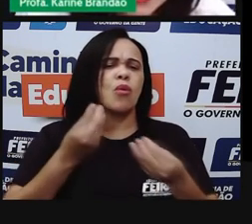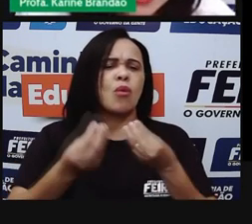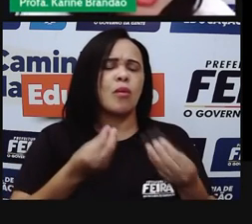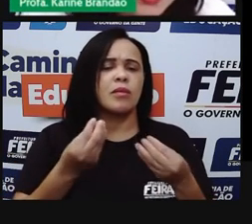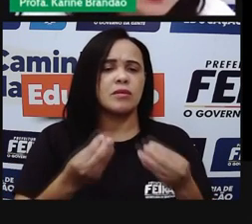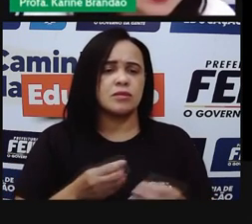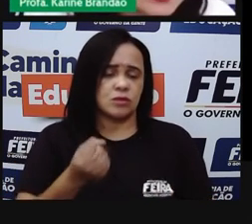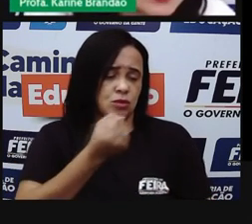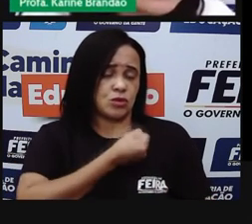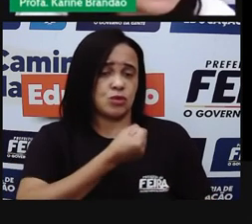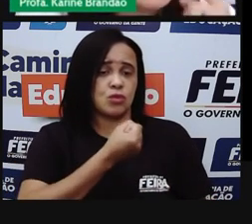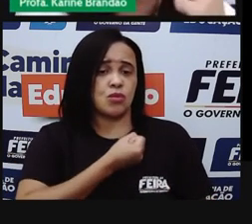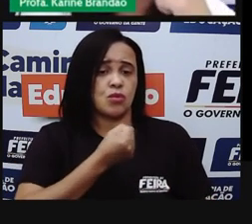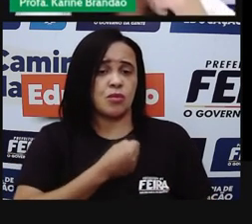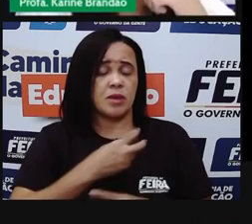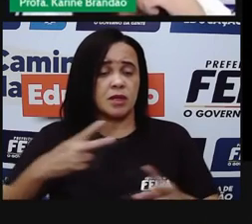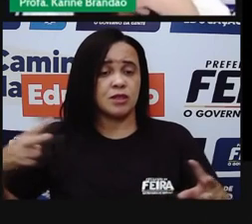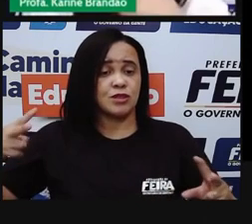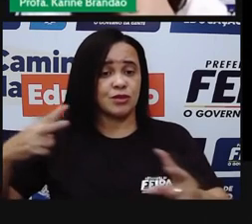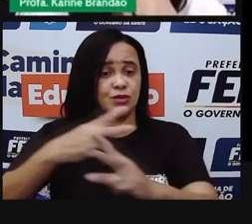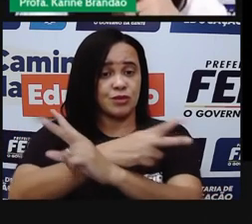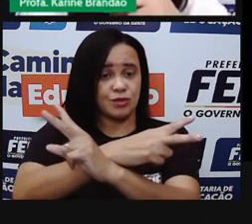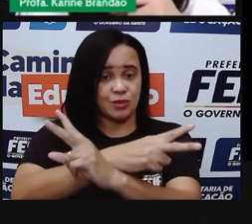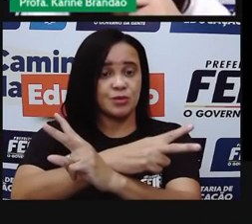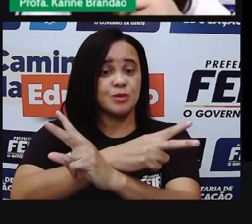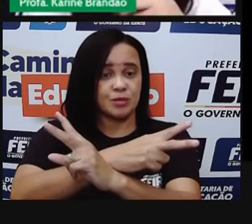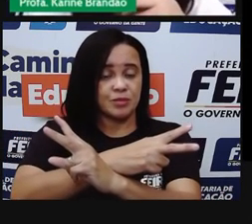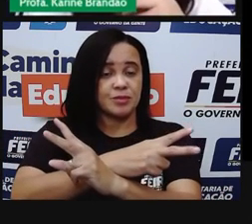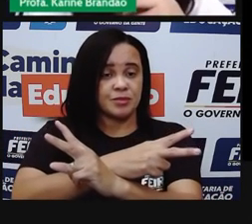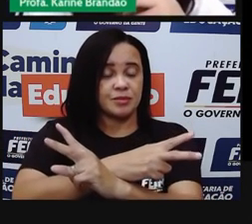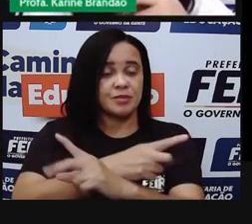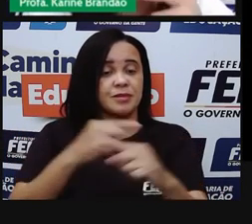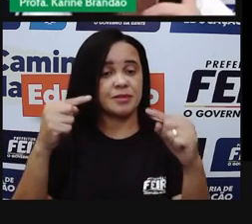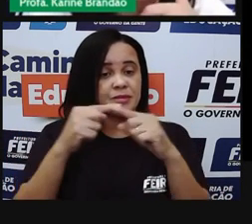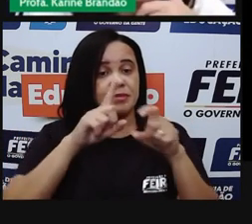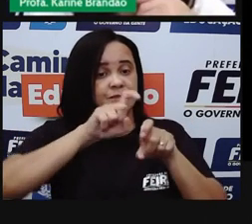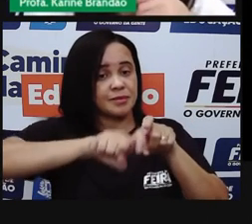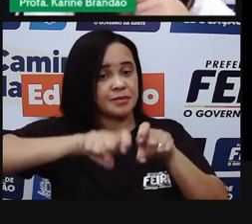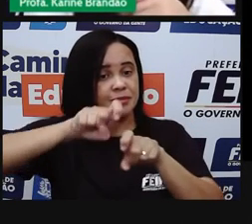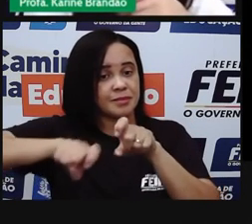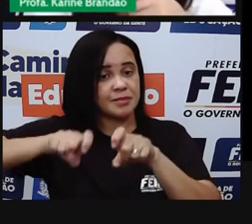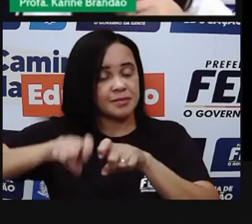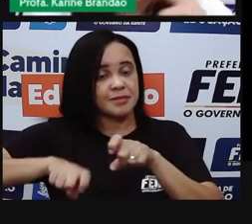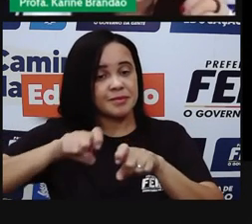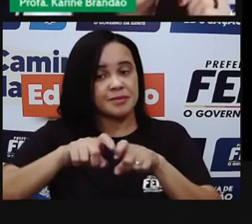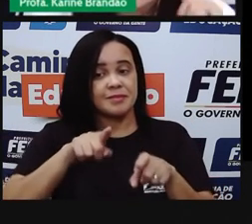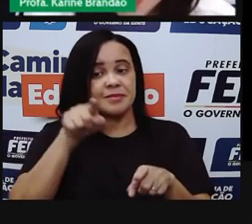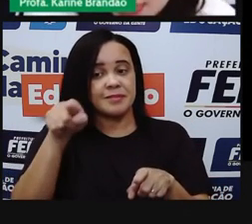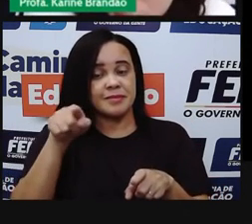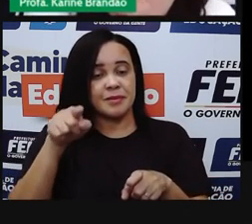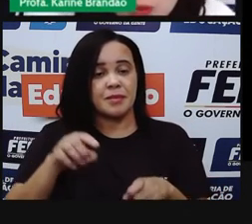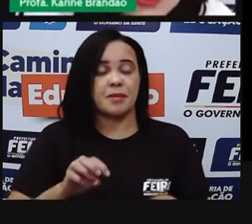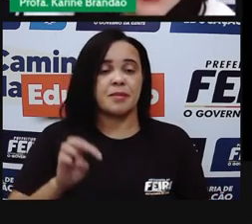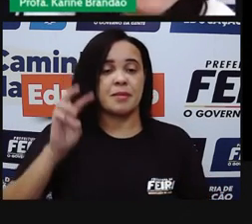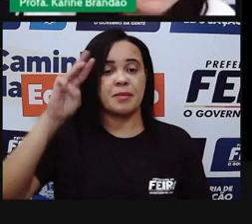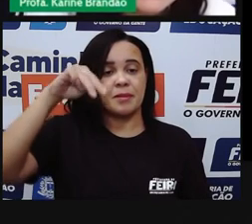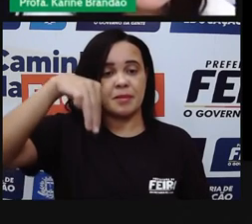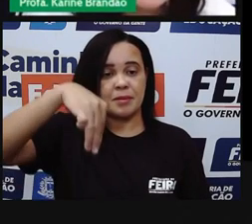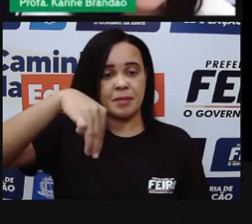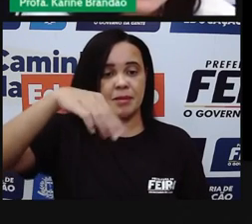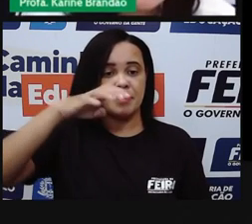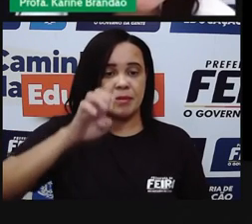o número de cromossomos e quais vão ser os cromossomos sexuais da Maggie? Me